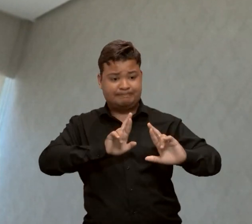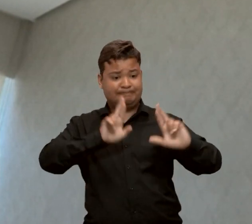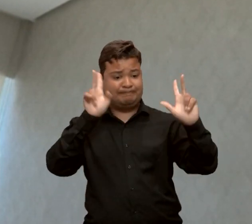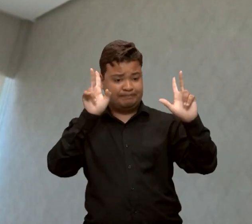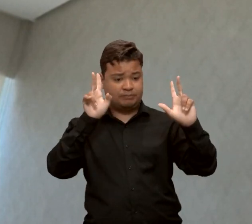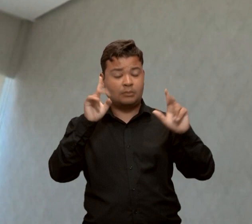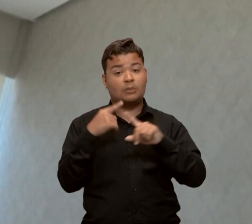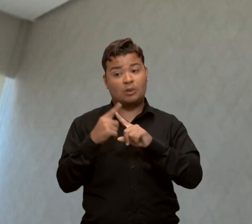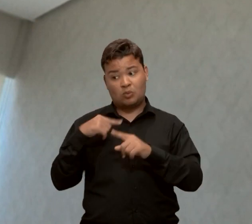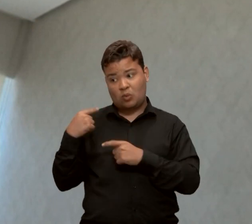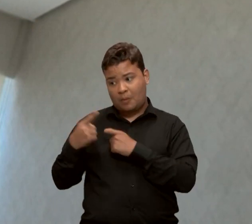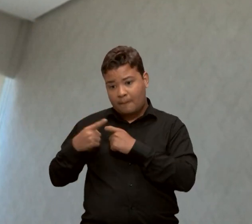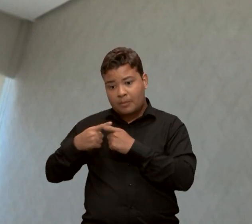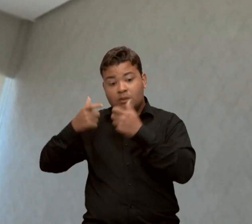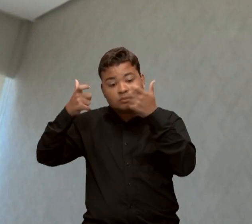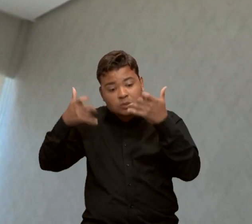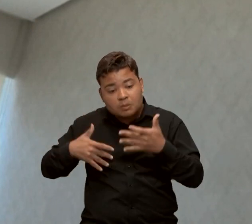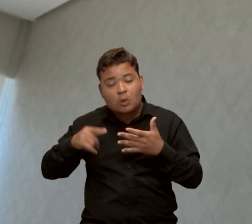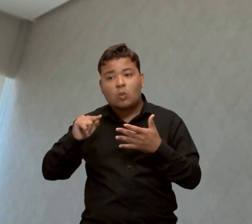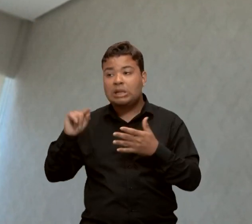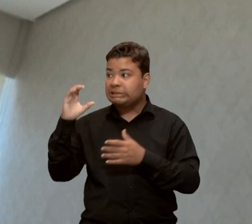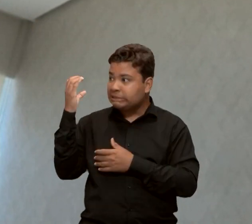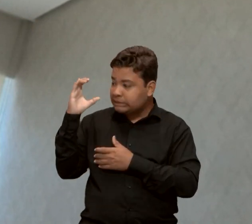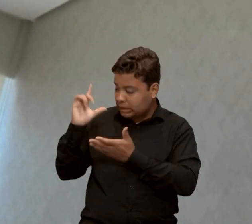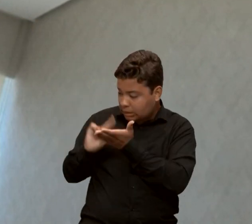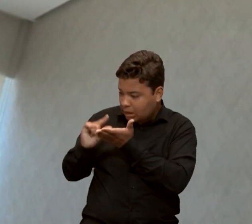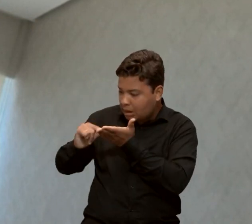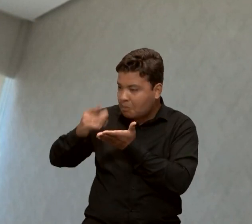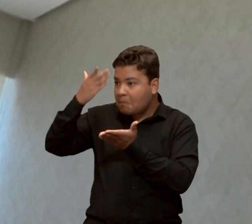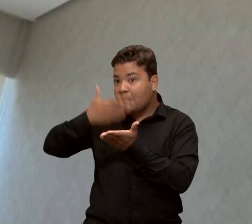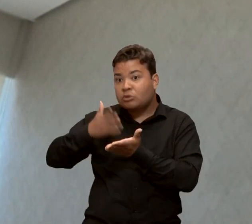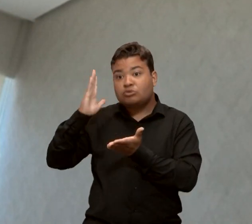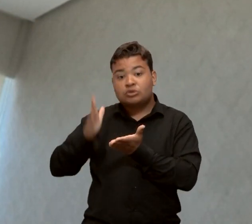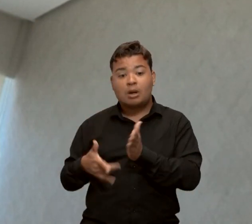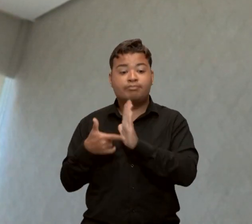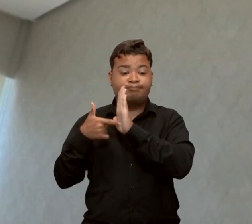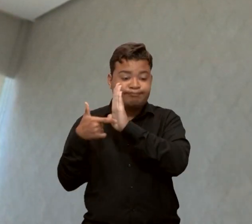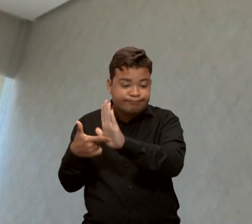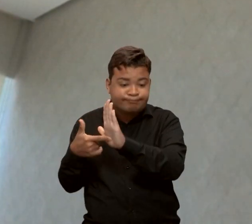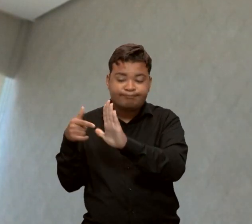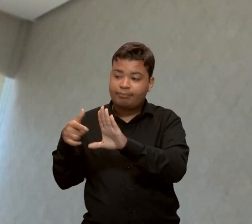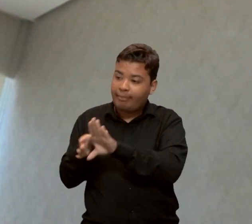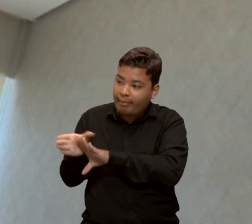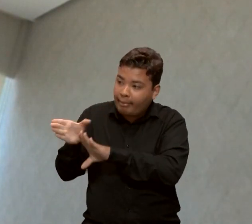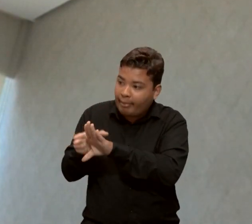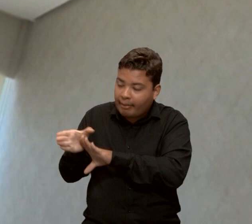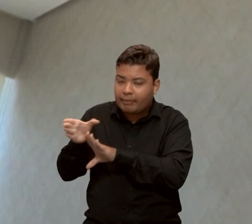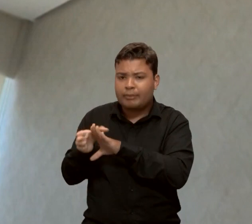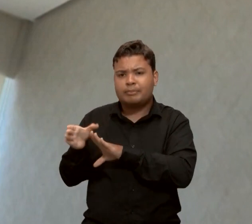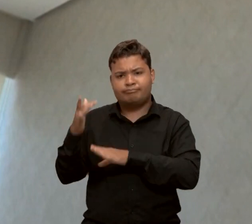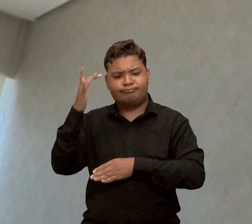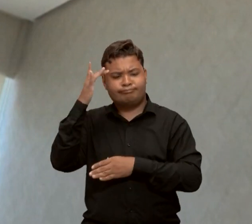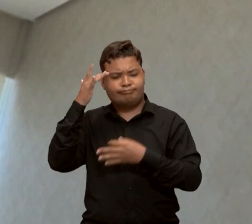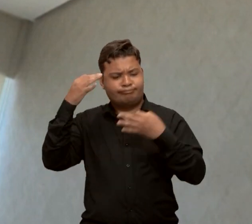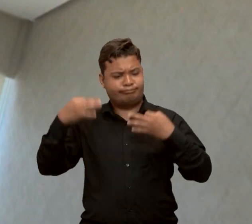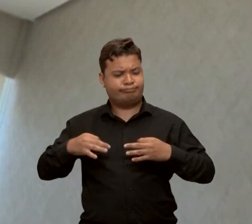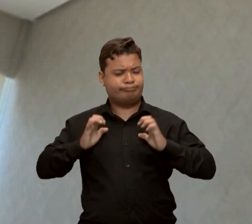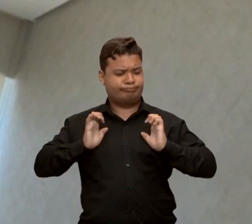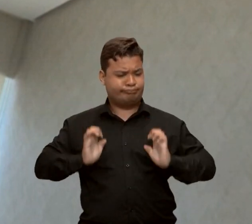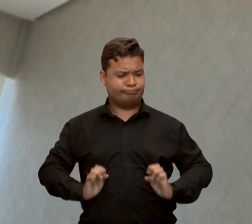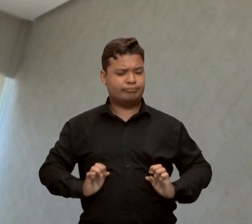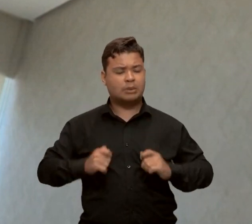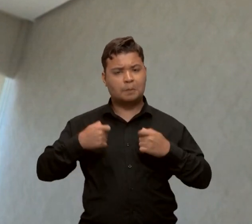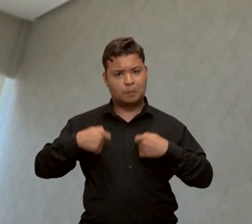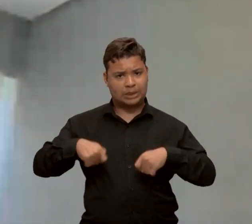falando dentro de uma universidade, então a gente precisa ser correto, certo, ético e ao mesmo tempo científico. Então, o